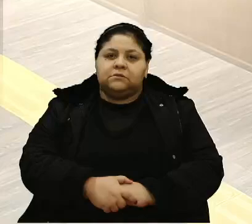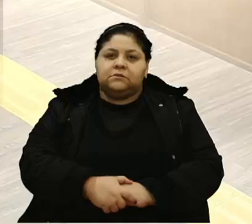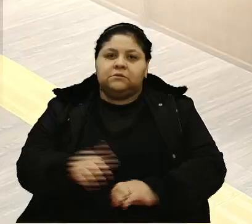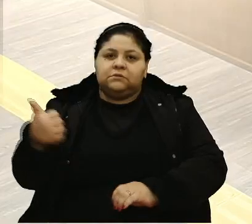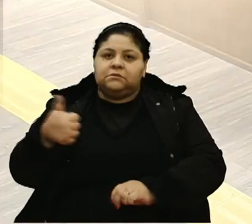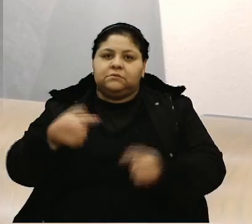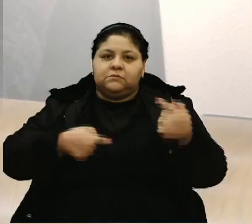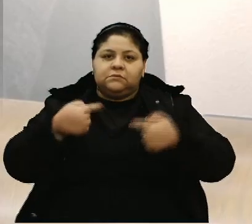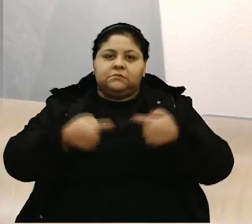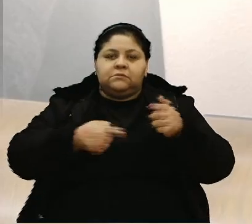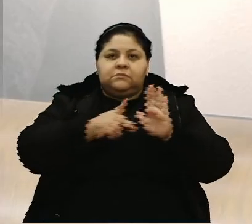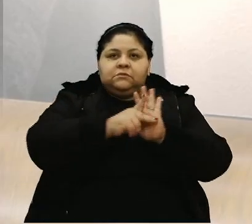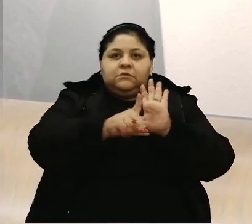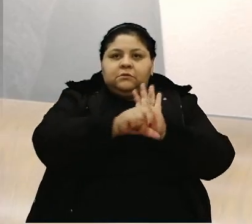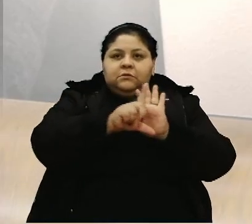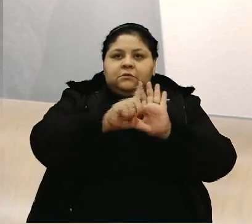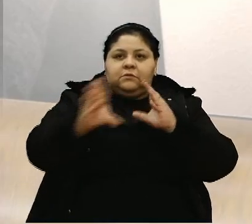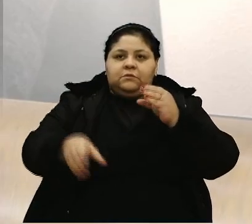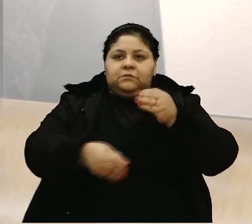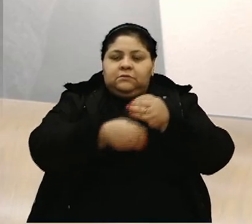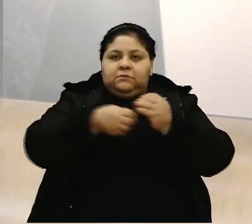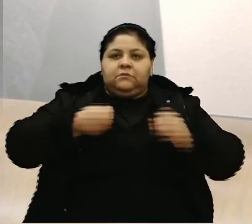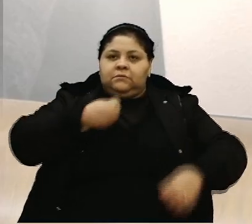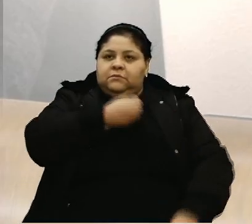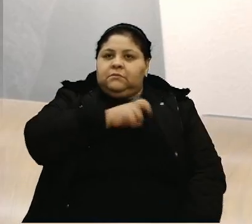Primeira discussão, projeto de lei complementar número